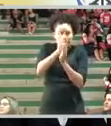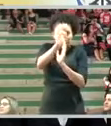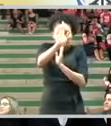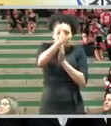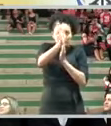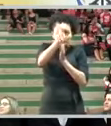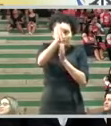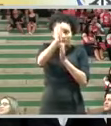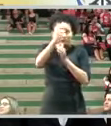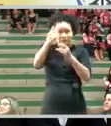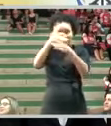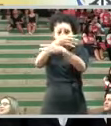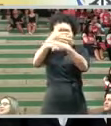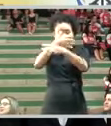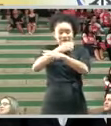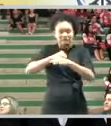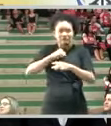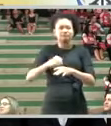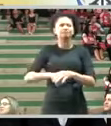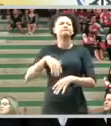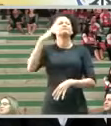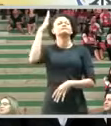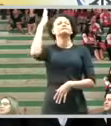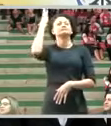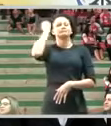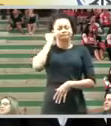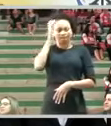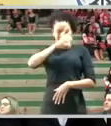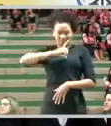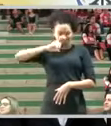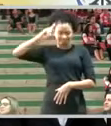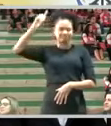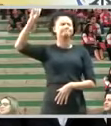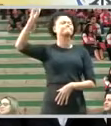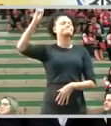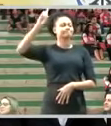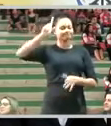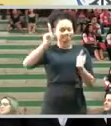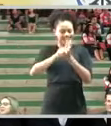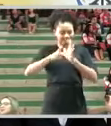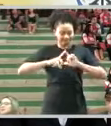para a cidade dos sacerdotes, a gente sabe que é o Deus de Israel que fez isso.